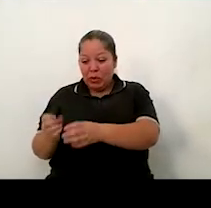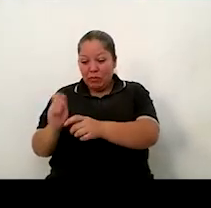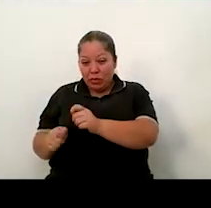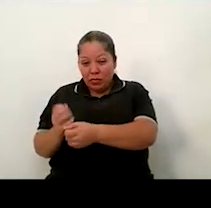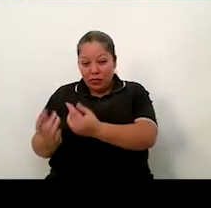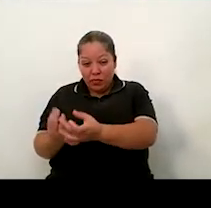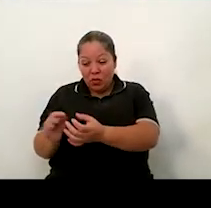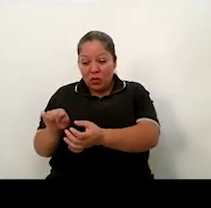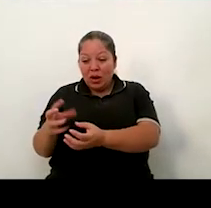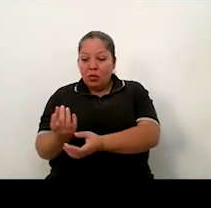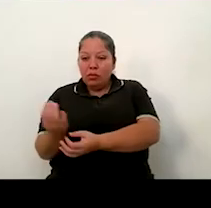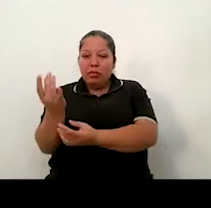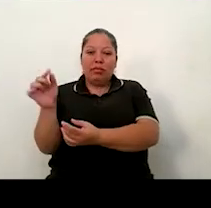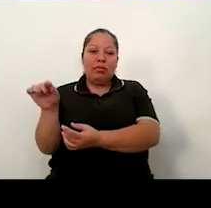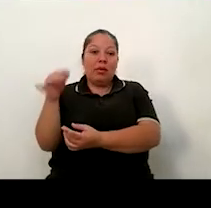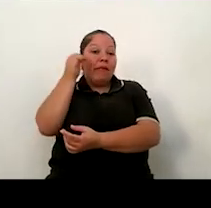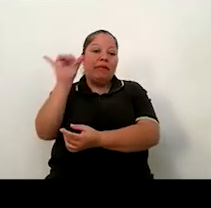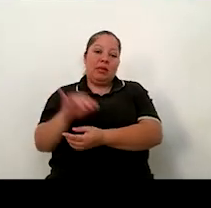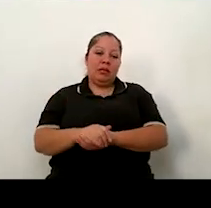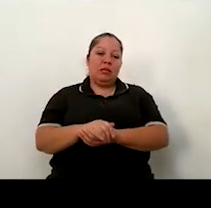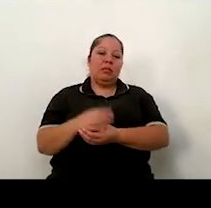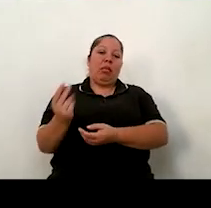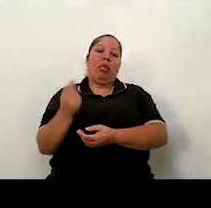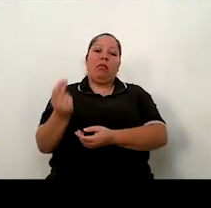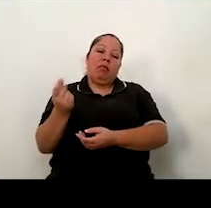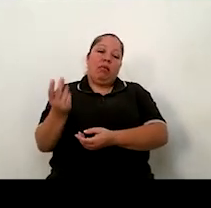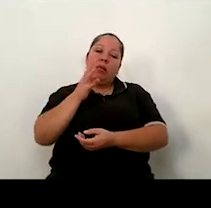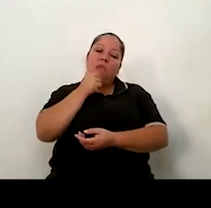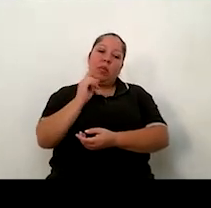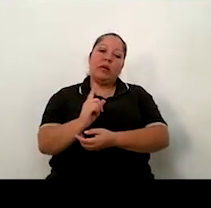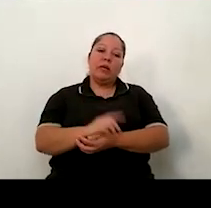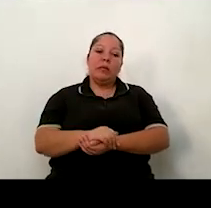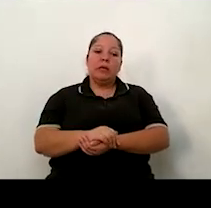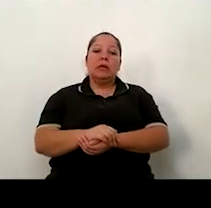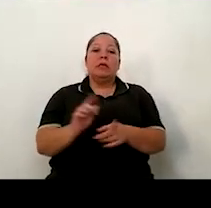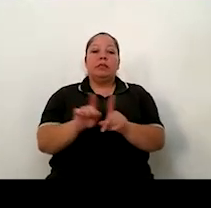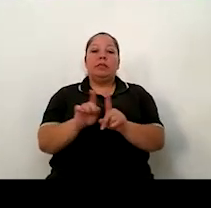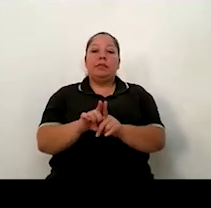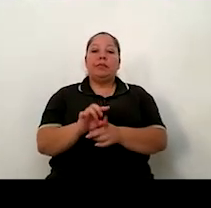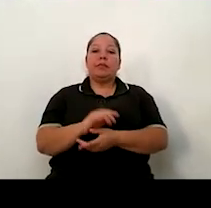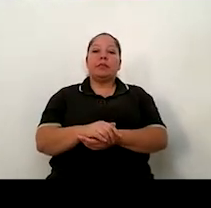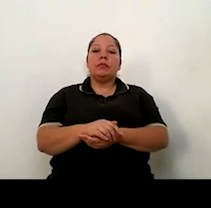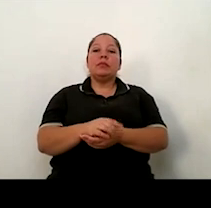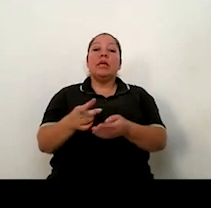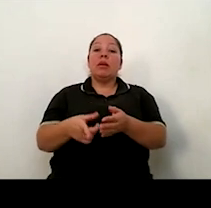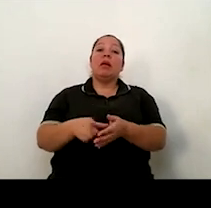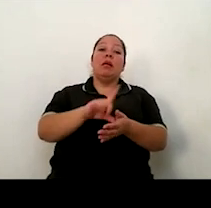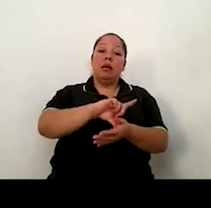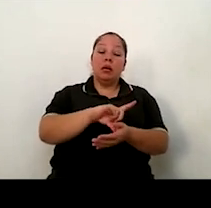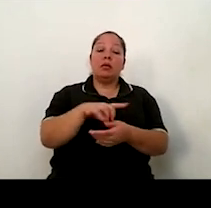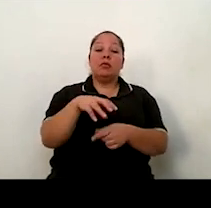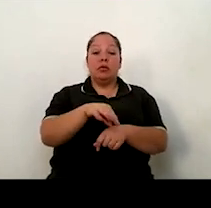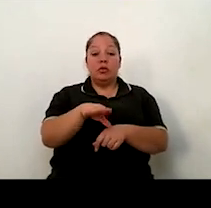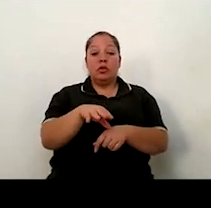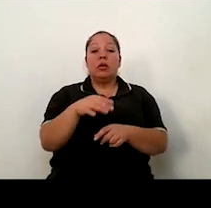tudo é, de um dia para o outro, ou algumas horas antes, que ela também já vai ficar mais amolecida e ela vai cozinhar de uma maneira